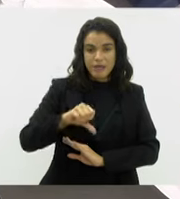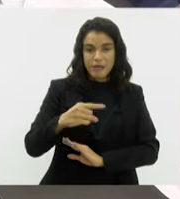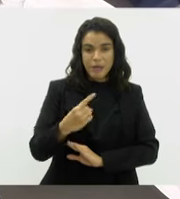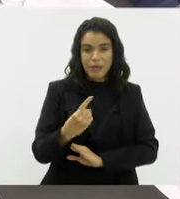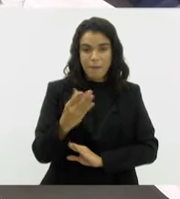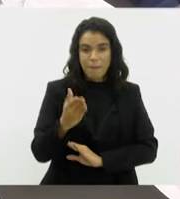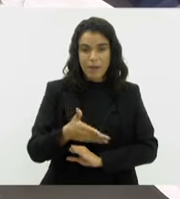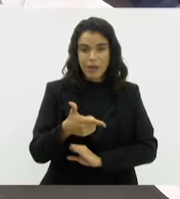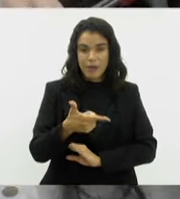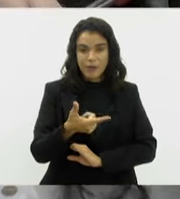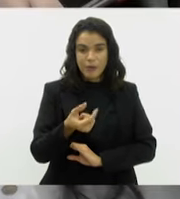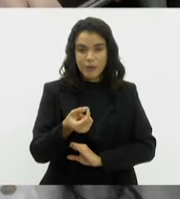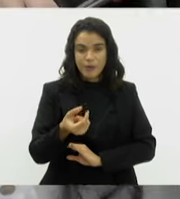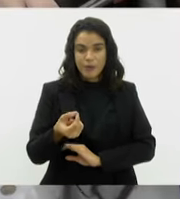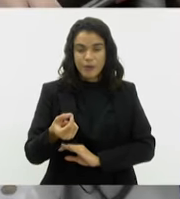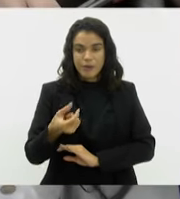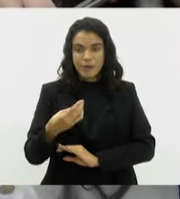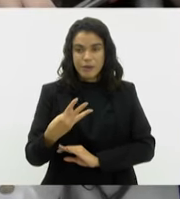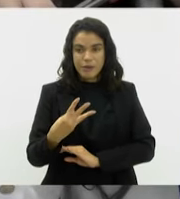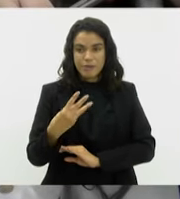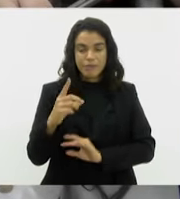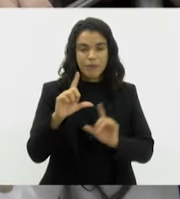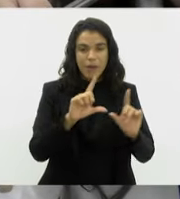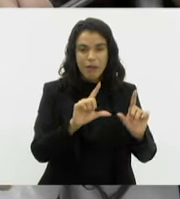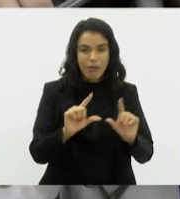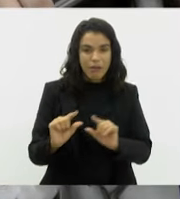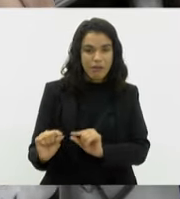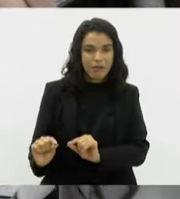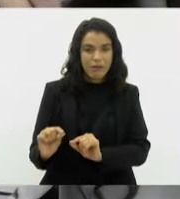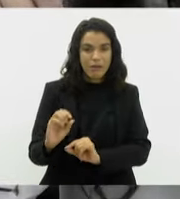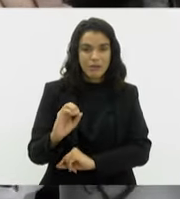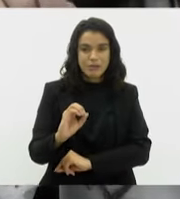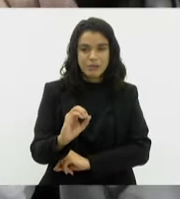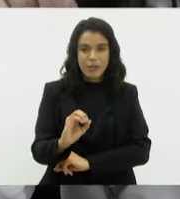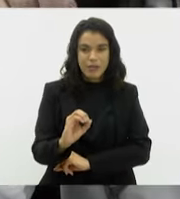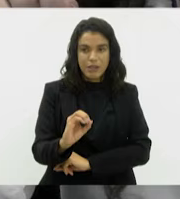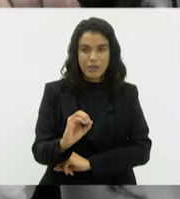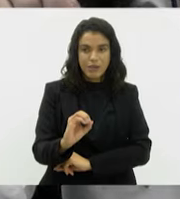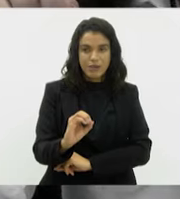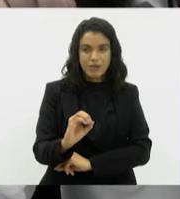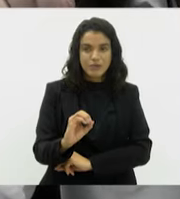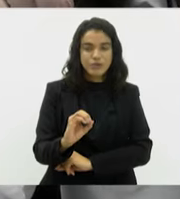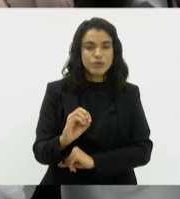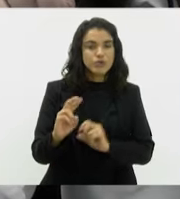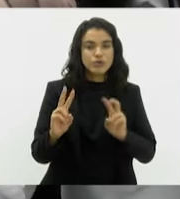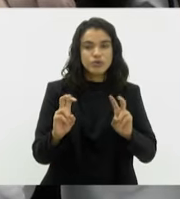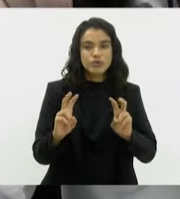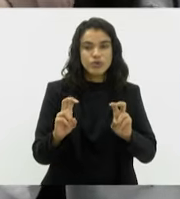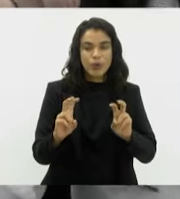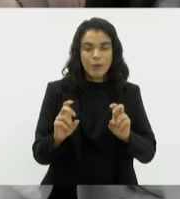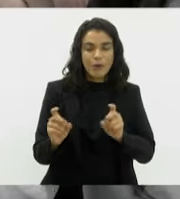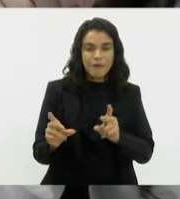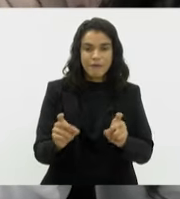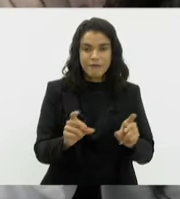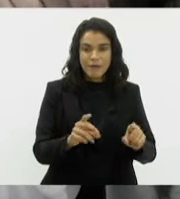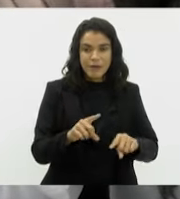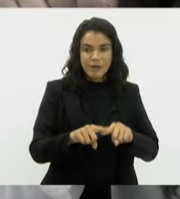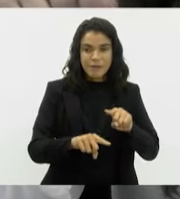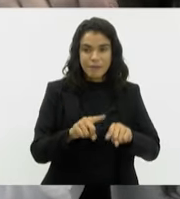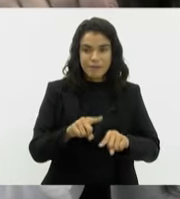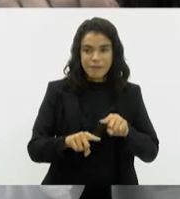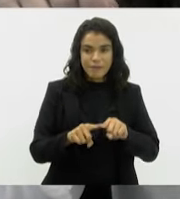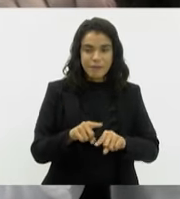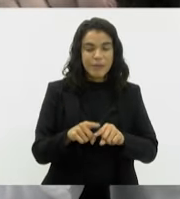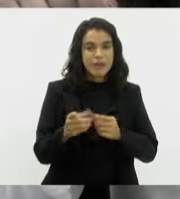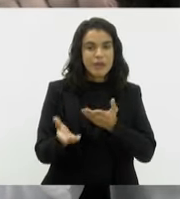1091/2023. Esse PL reduz a zero a alíquota do imposto sobre operações relativas à circulação de mercadorias e sobre prestação